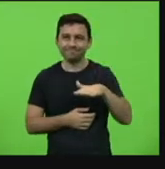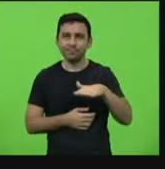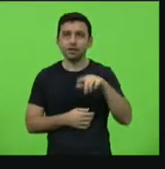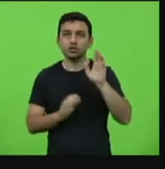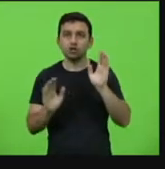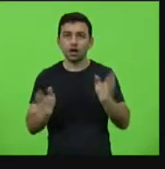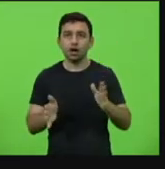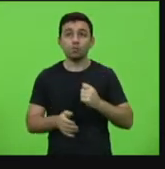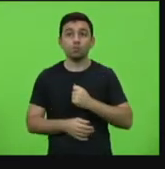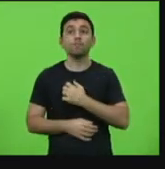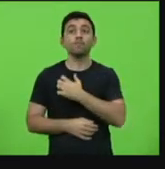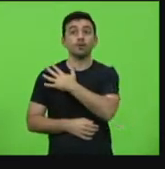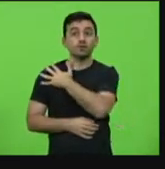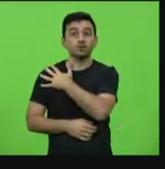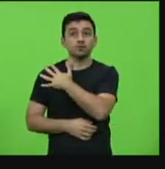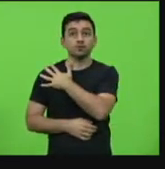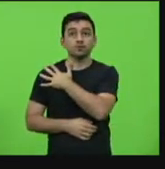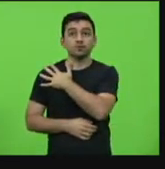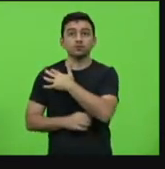Jairê.